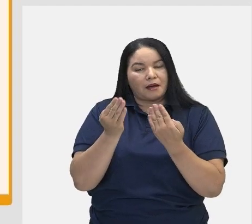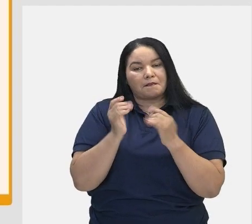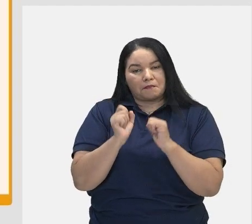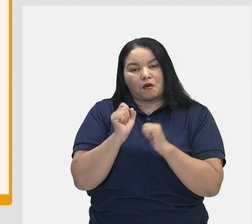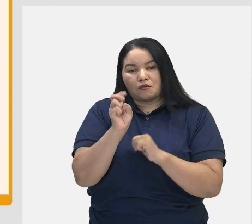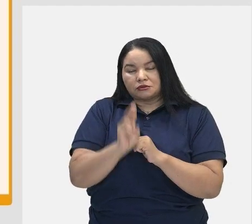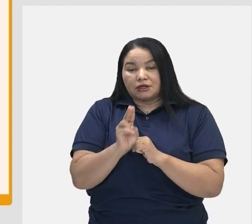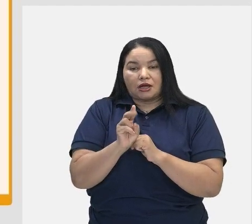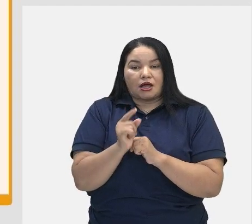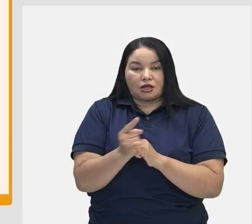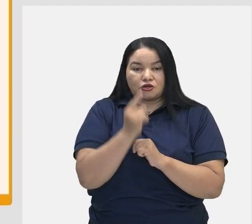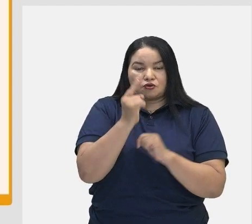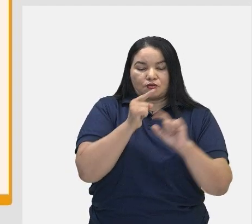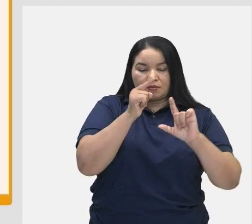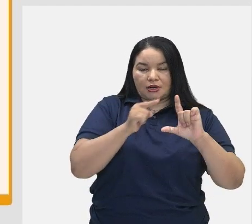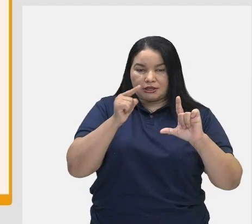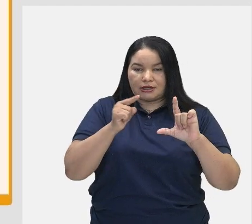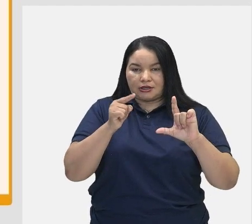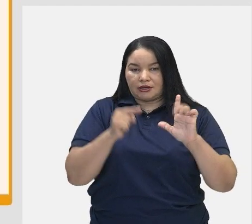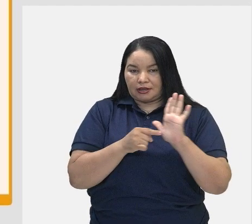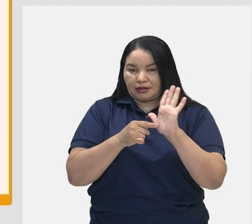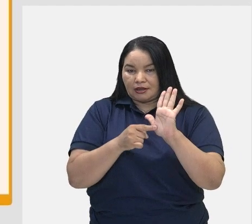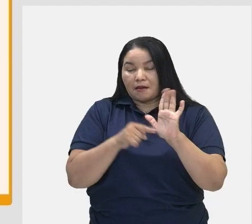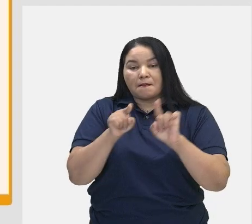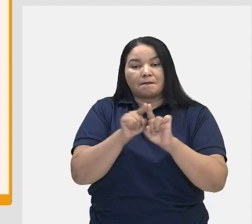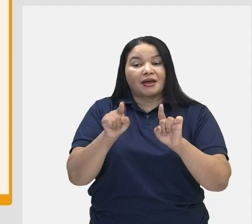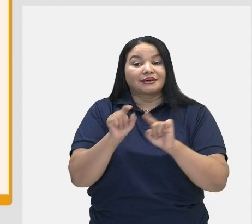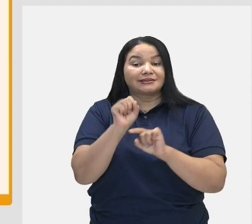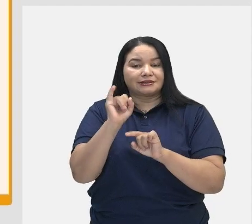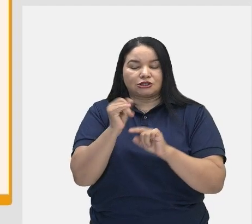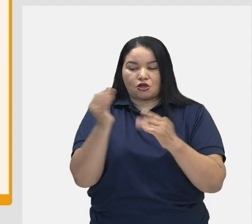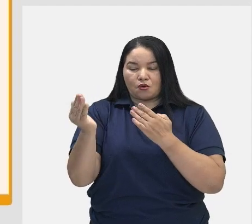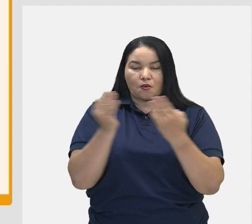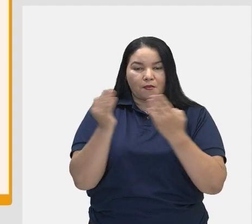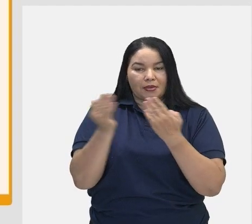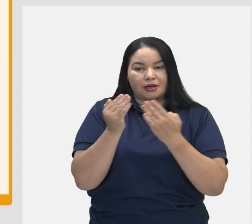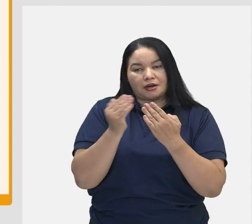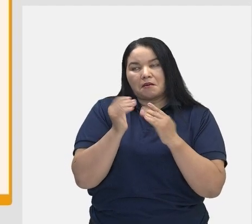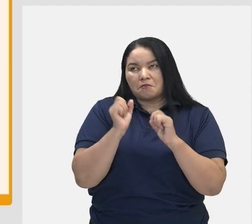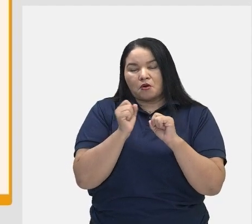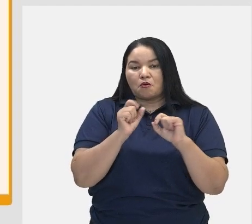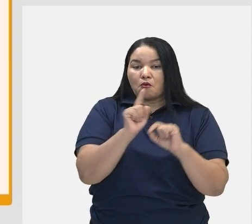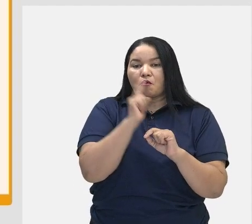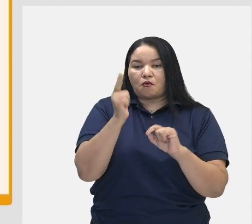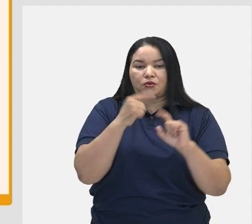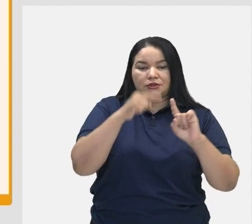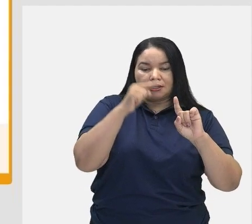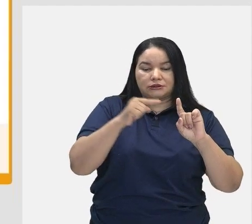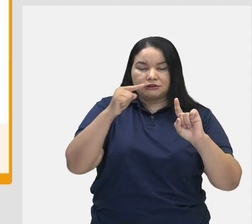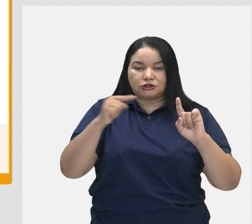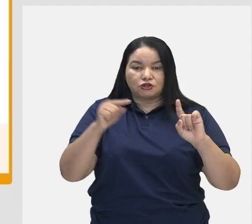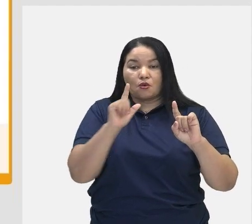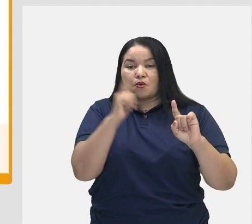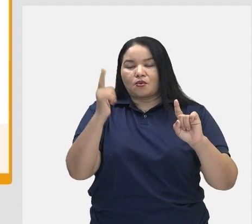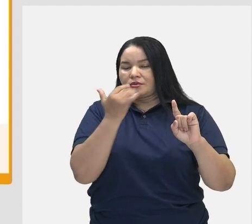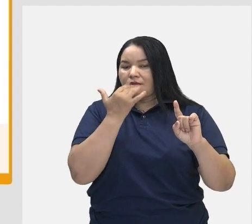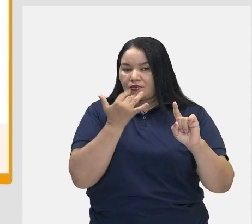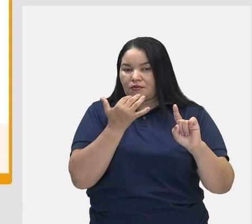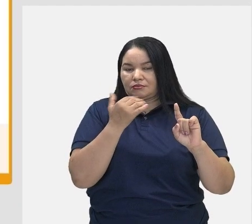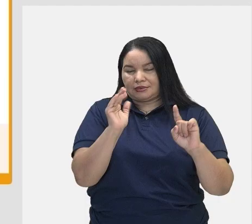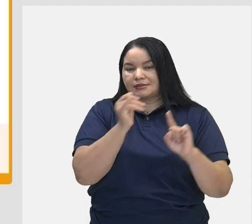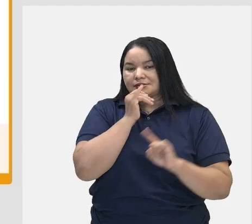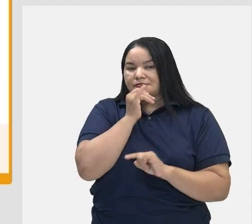linha, mas se eu fosse comparar com outros, aí eu teria que colocar uma outra linha de outra cor, tá certo? Por exemplo,